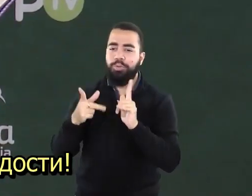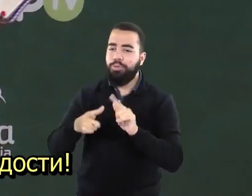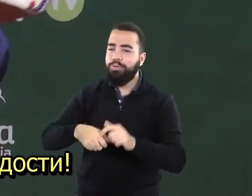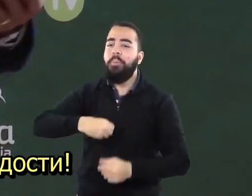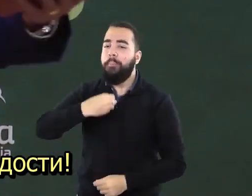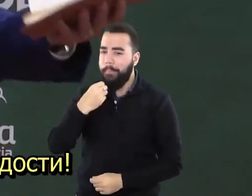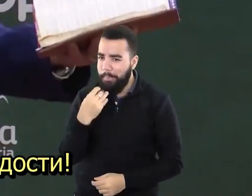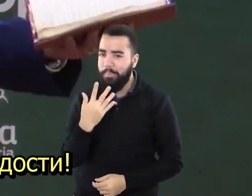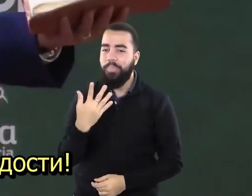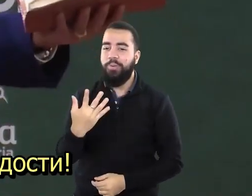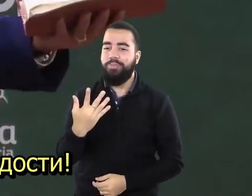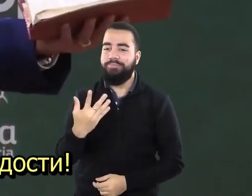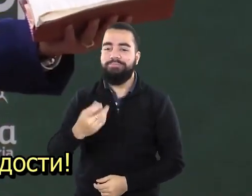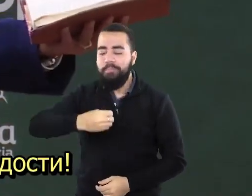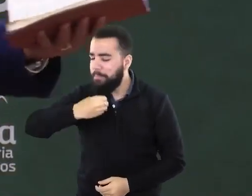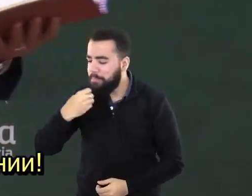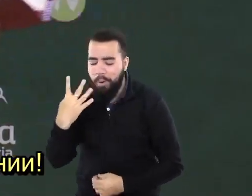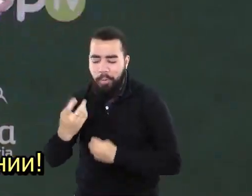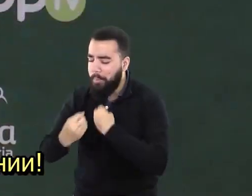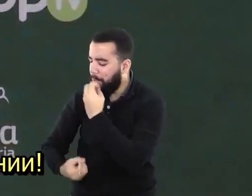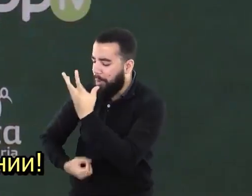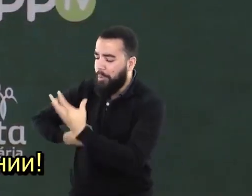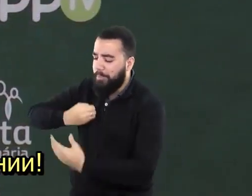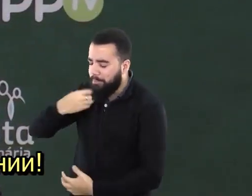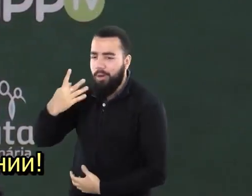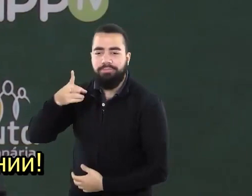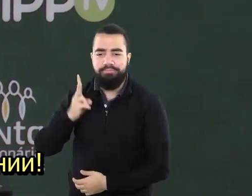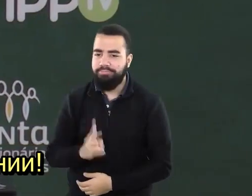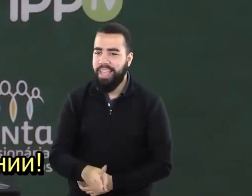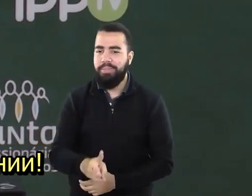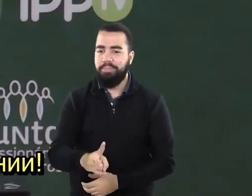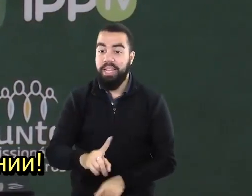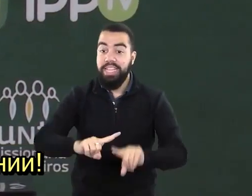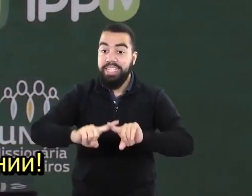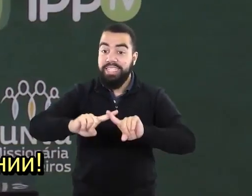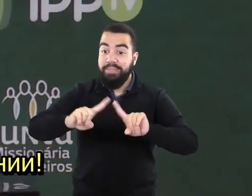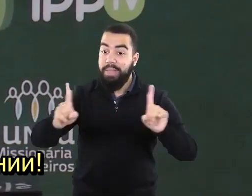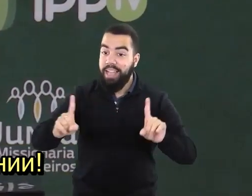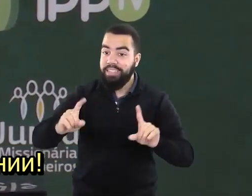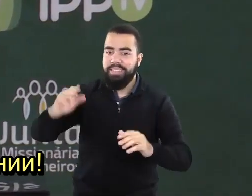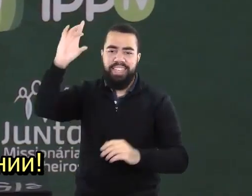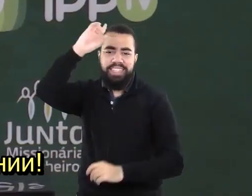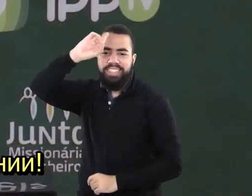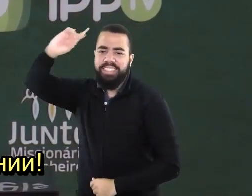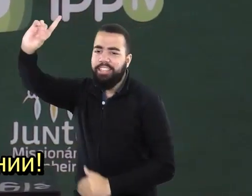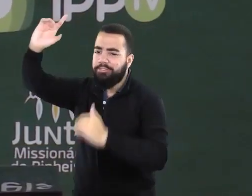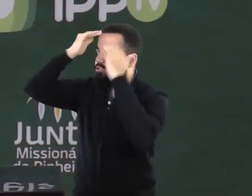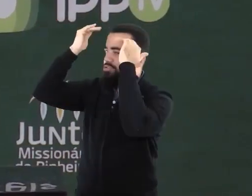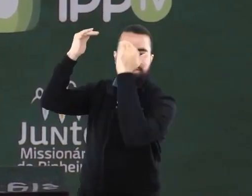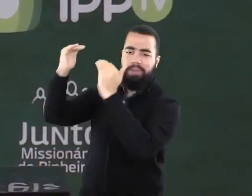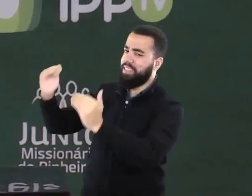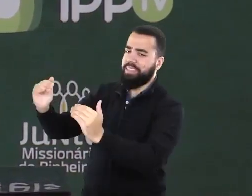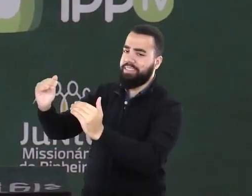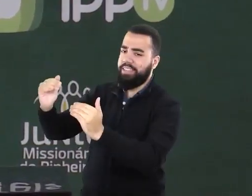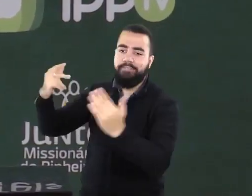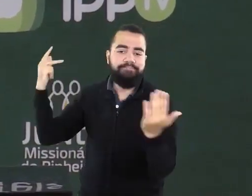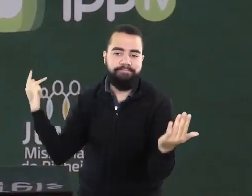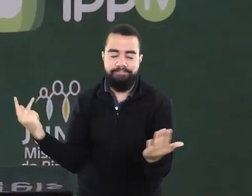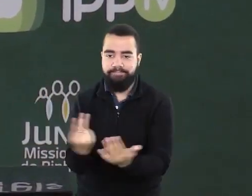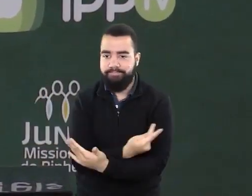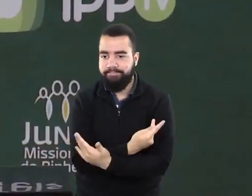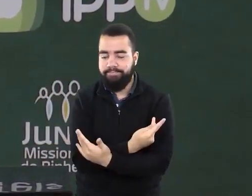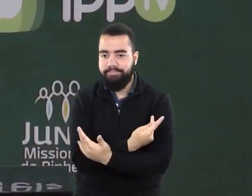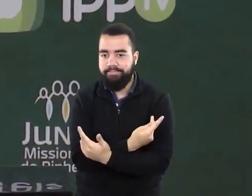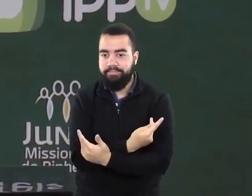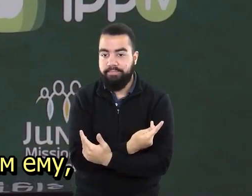com deleite, com plena felicidade. E é desta maneira que Deus estabeleceu, não com opressão, mas com submissão